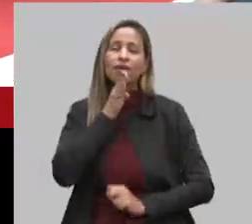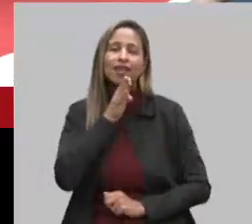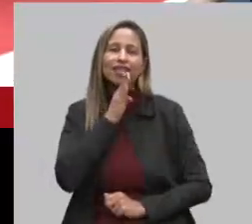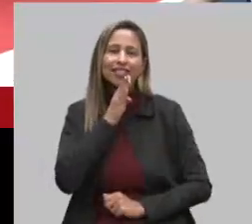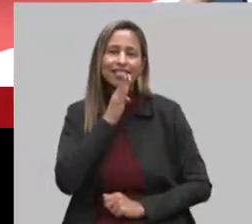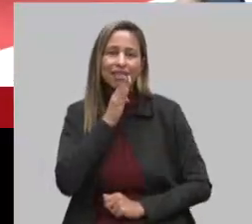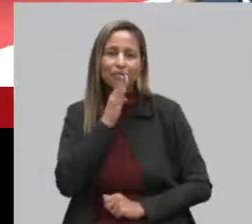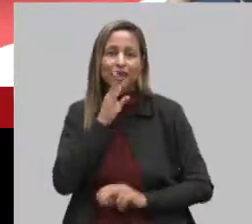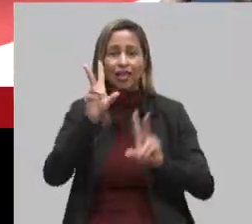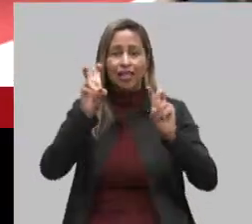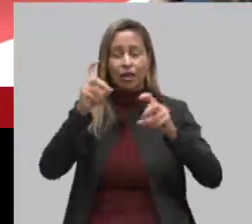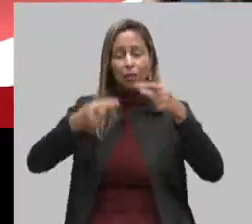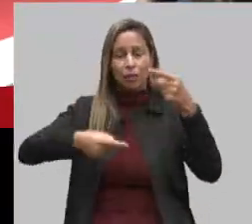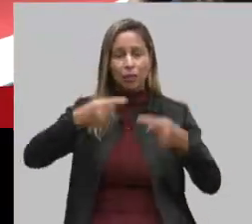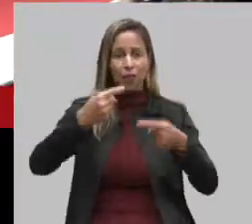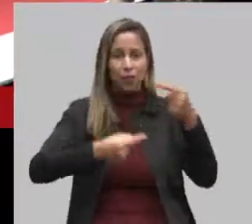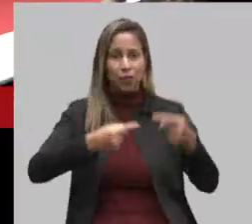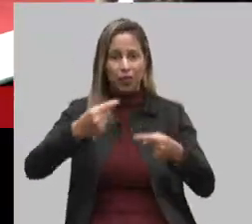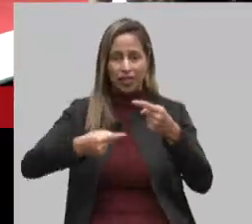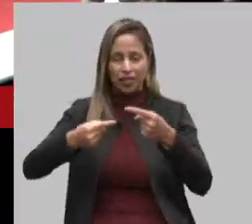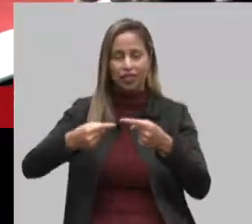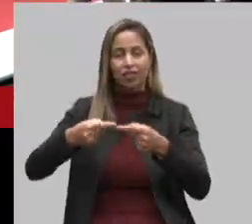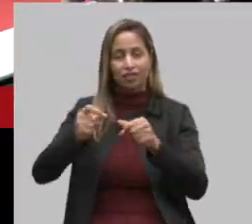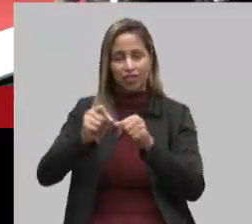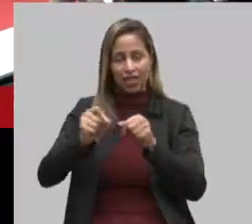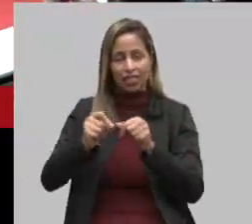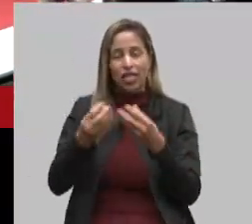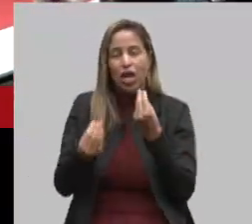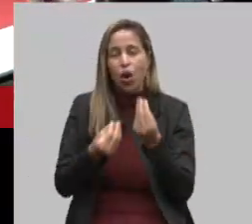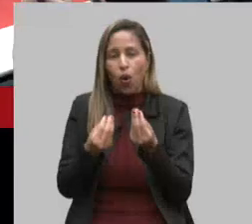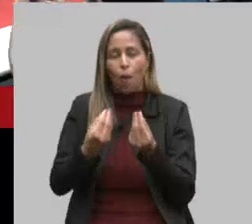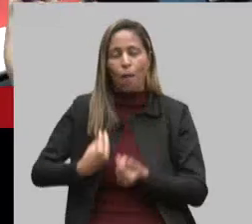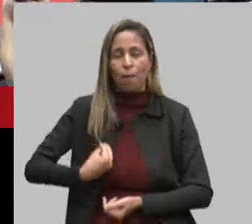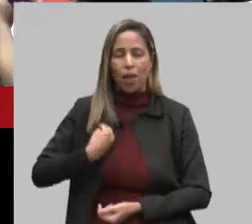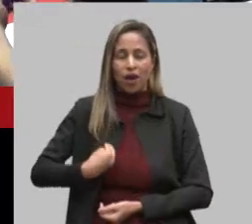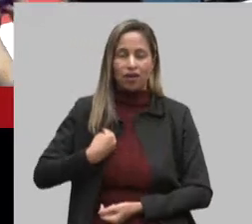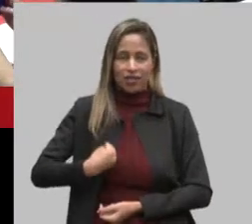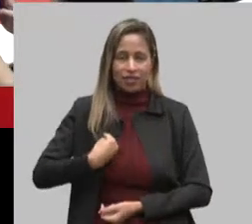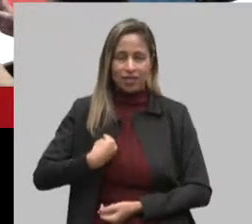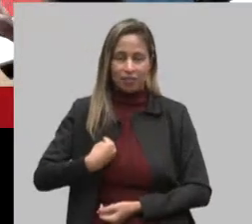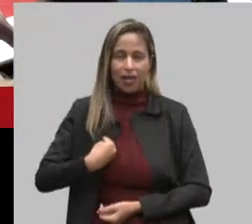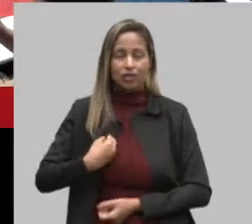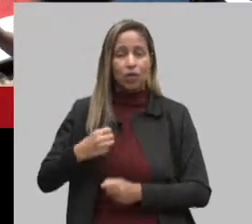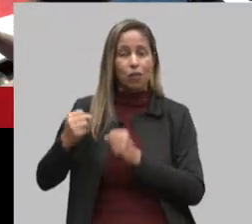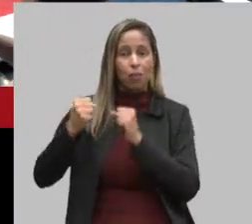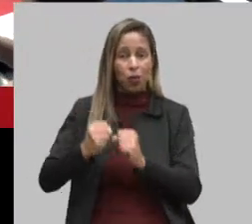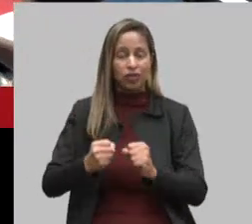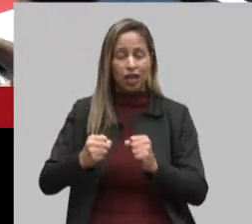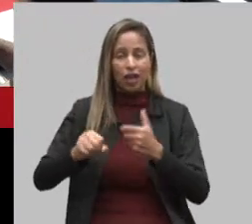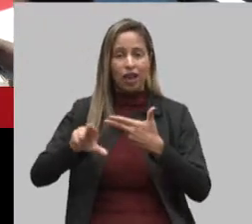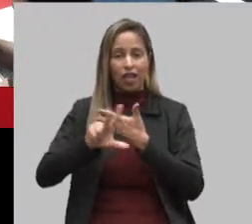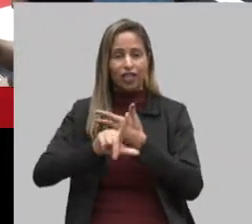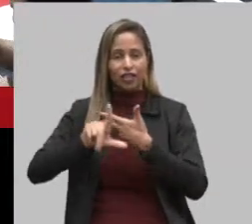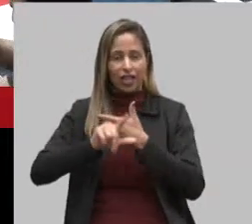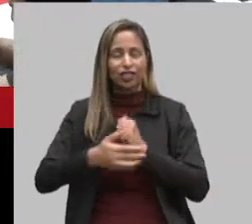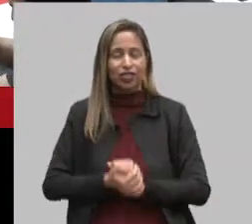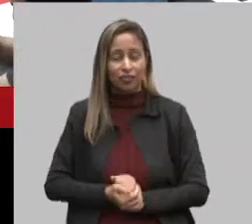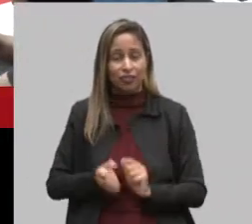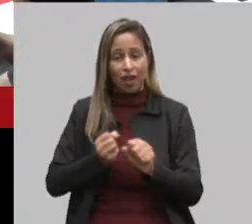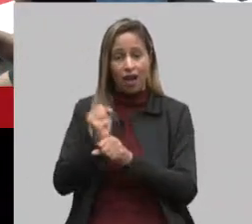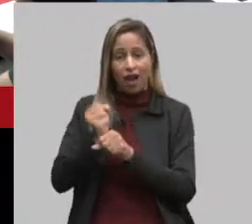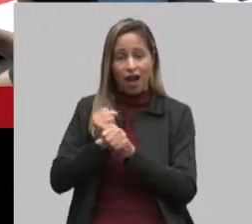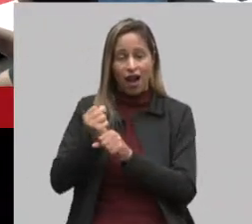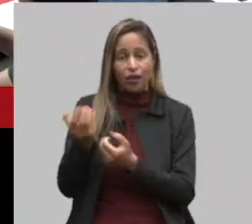sobre política e exercitar as formas de participação no Poder Legislativo Neste ano o Parlamento